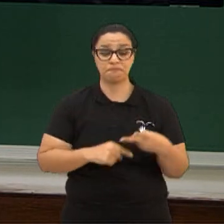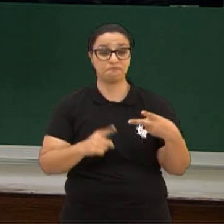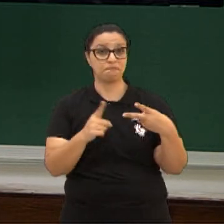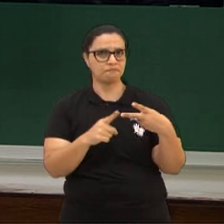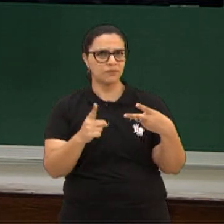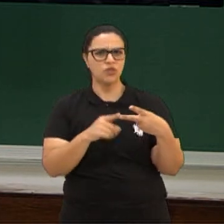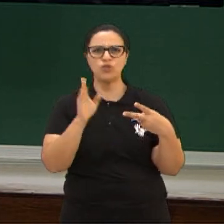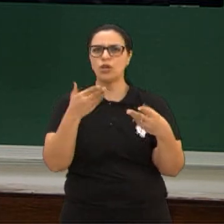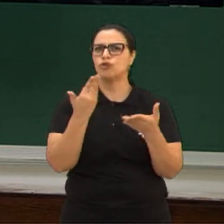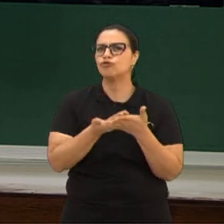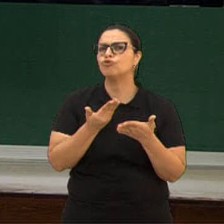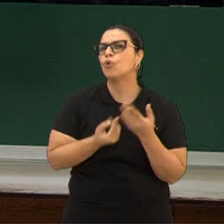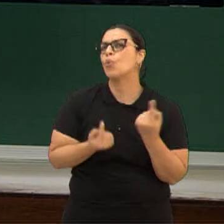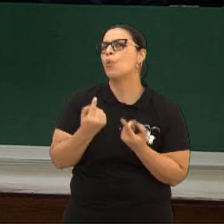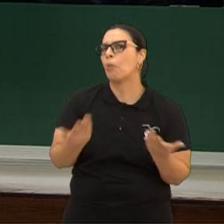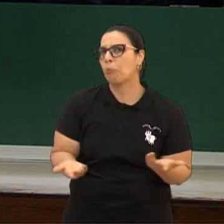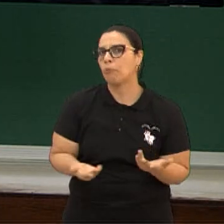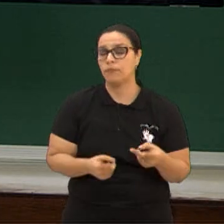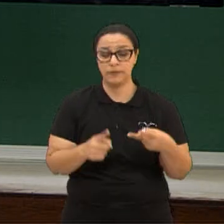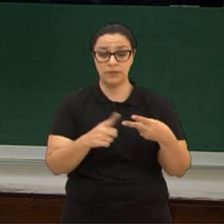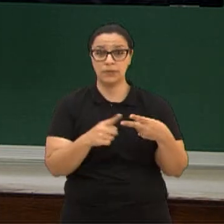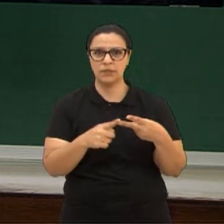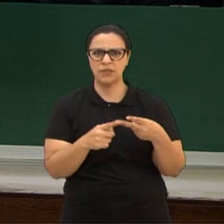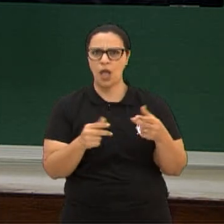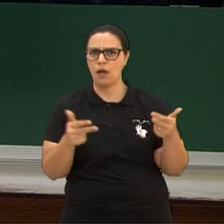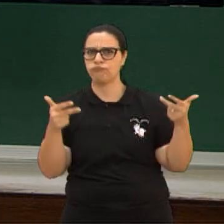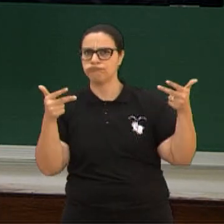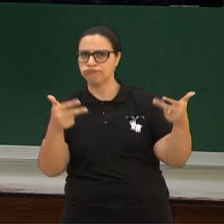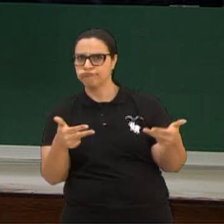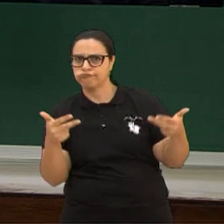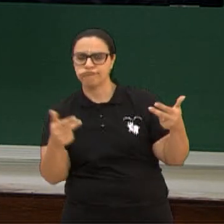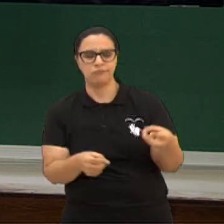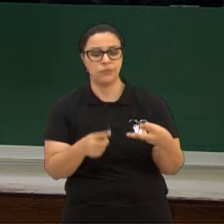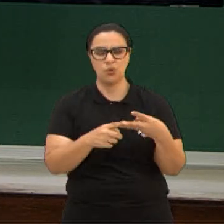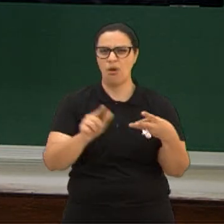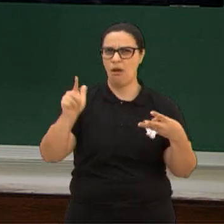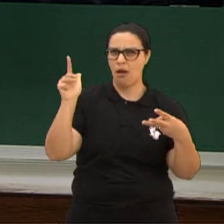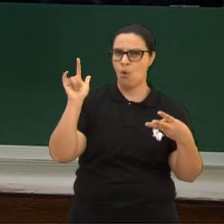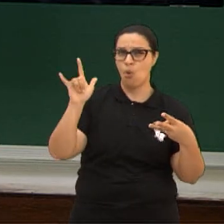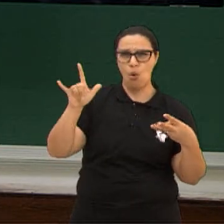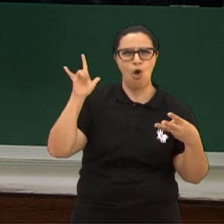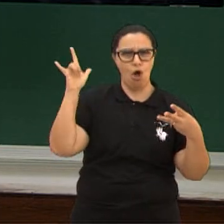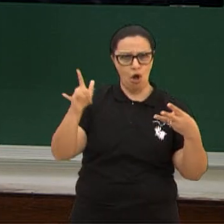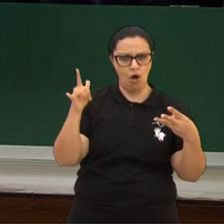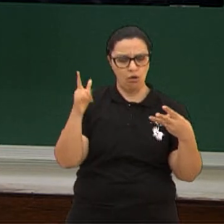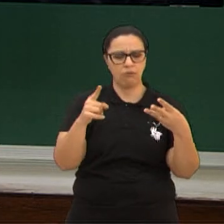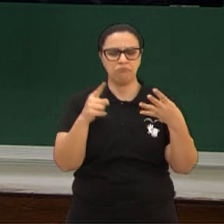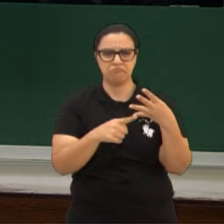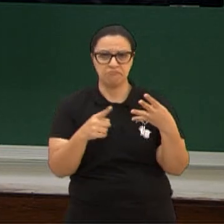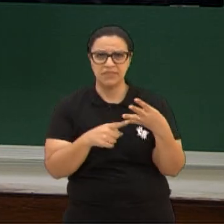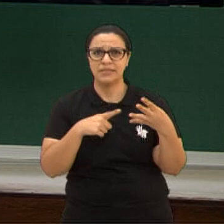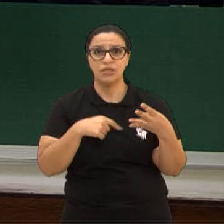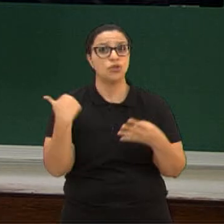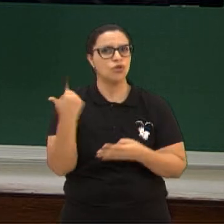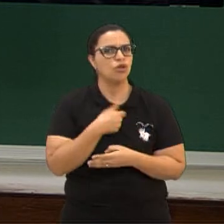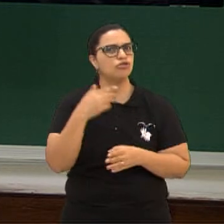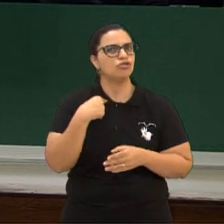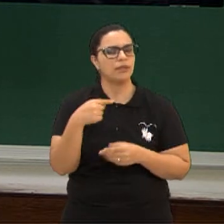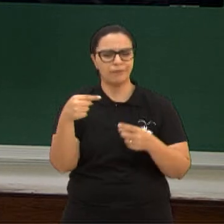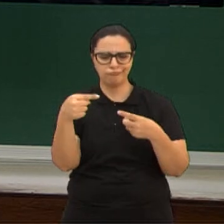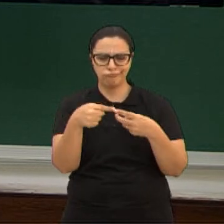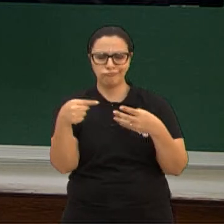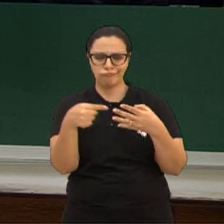que nós já vimos nas aulas anteriores? O funk, o rock, lembram deles? Nós escutamos